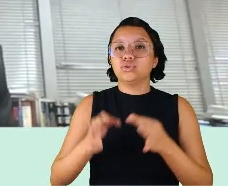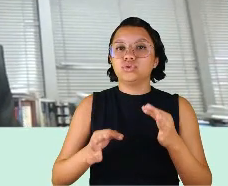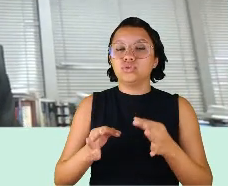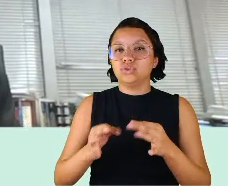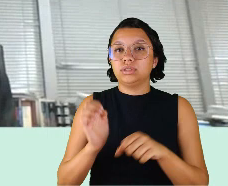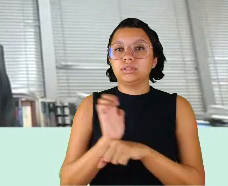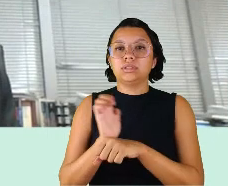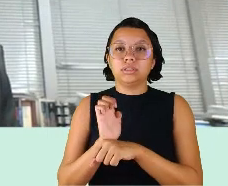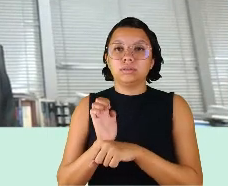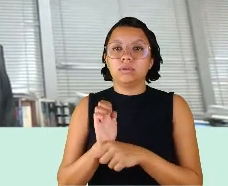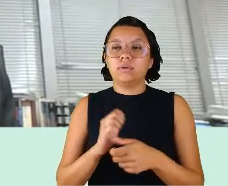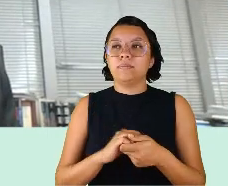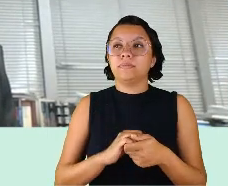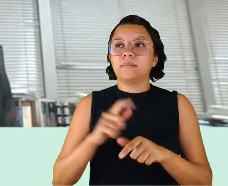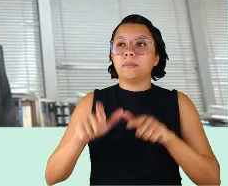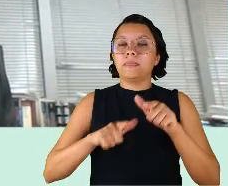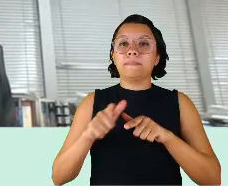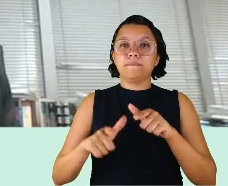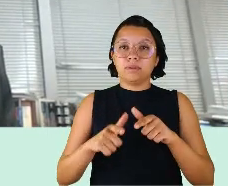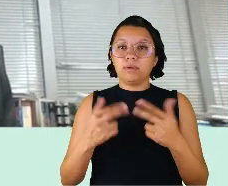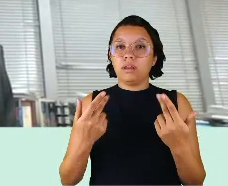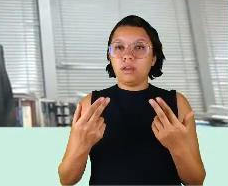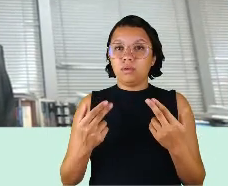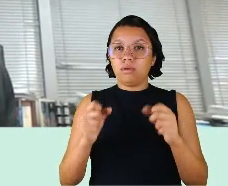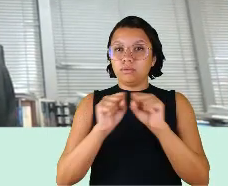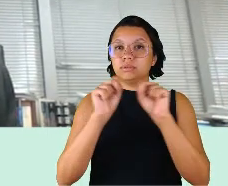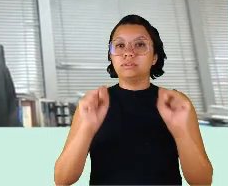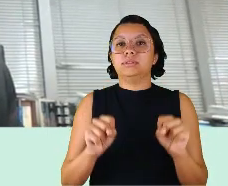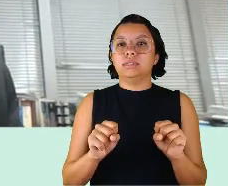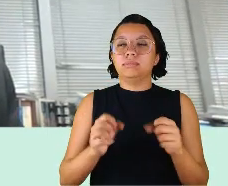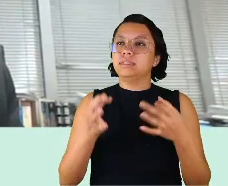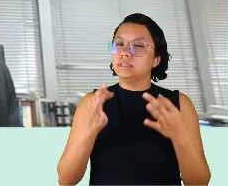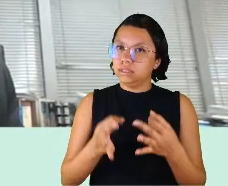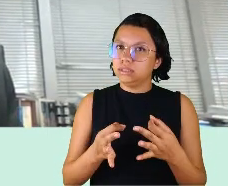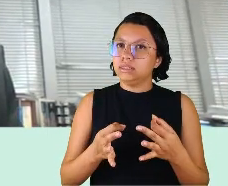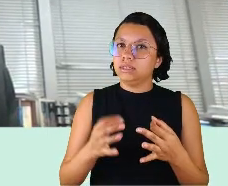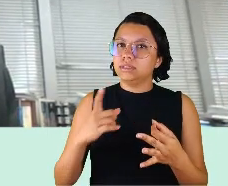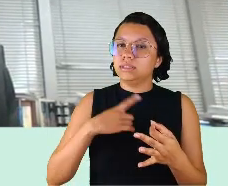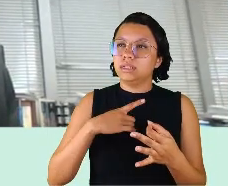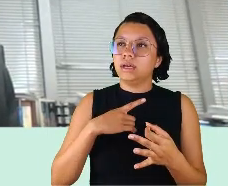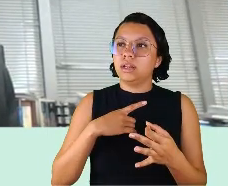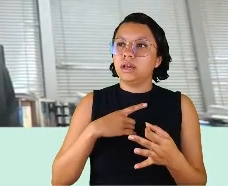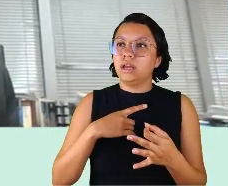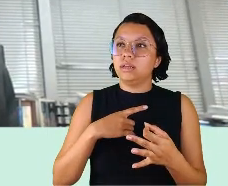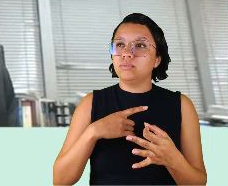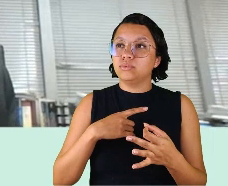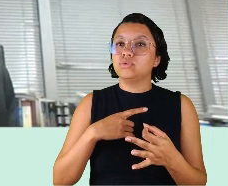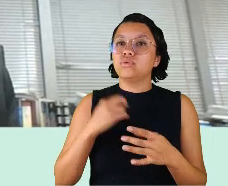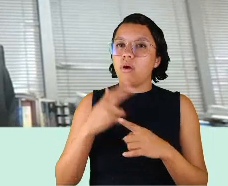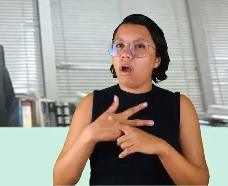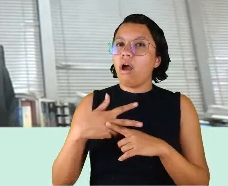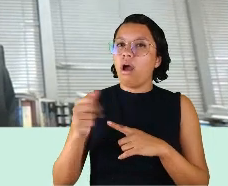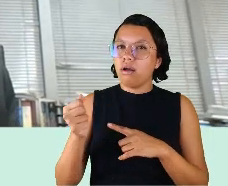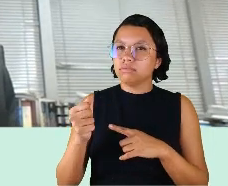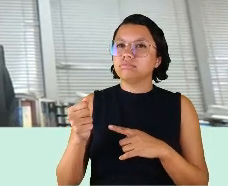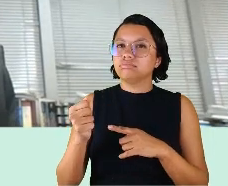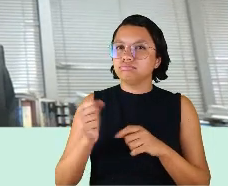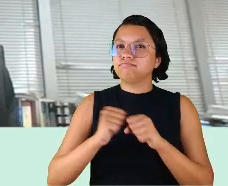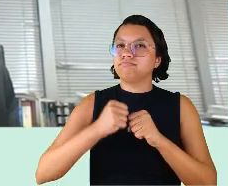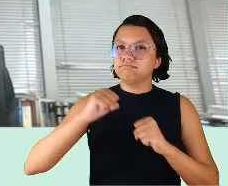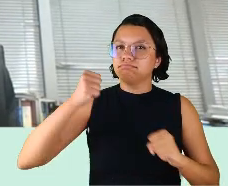Estadual, e trabalhando no mesmo sistema, certamente teremos um ganho bastante grande,